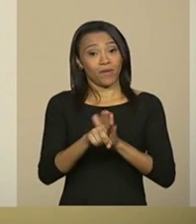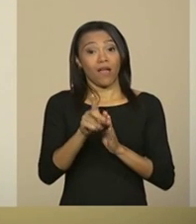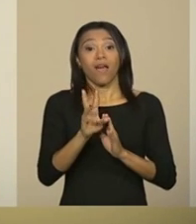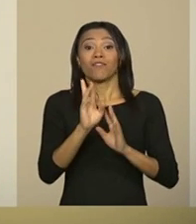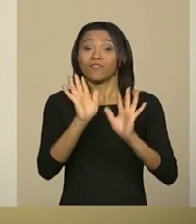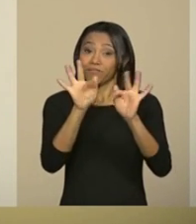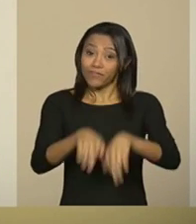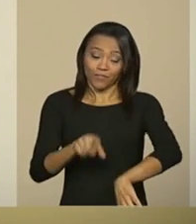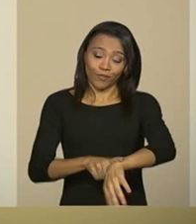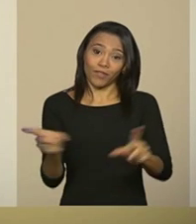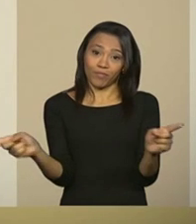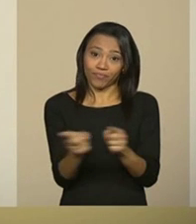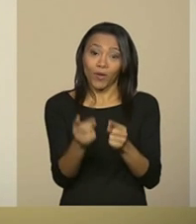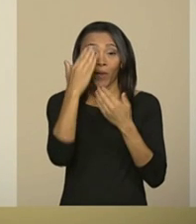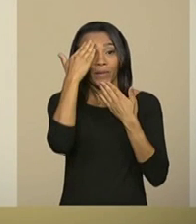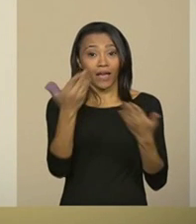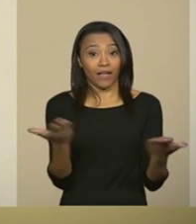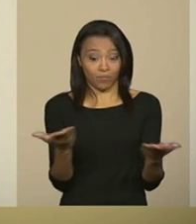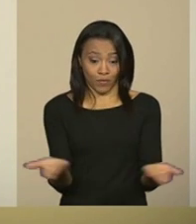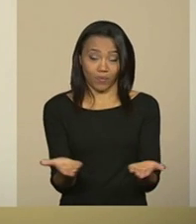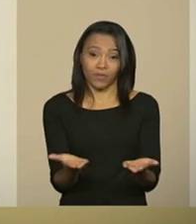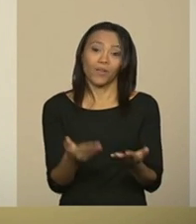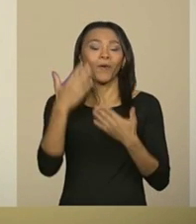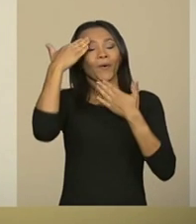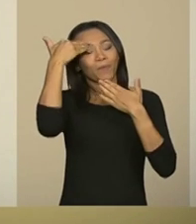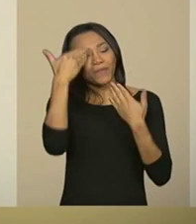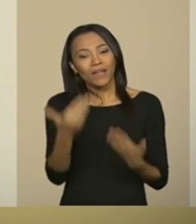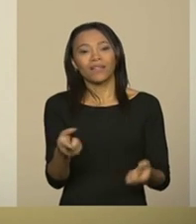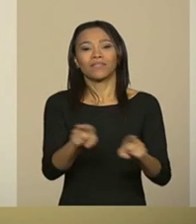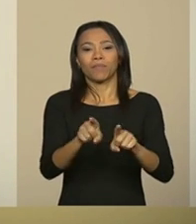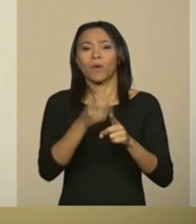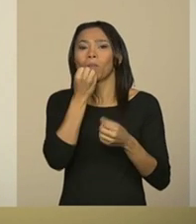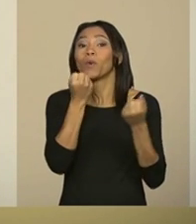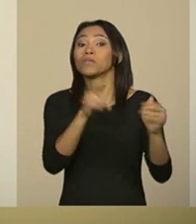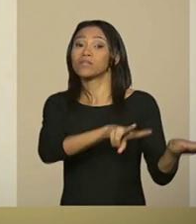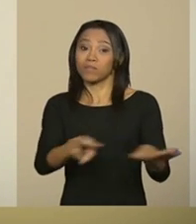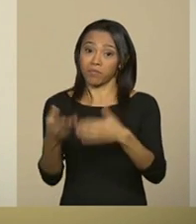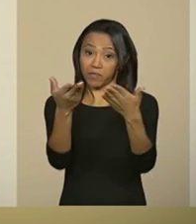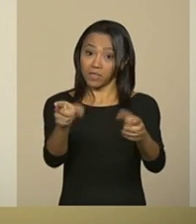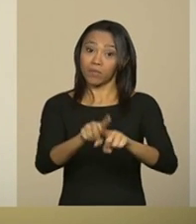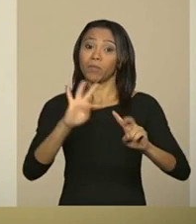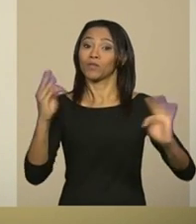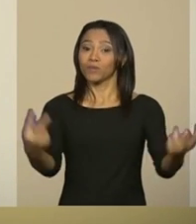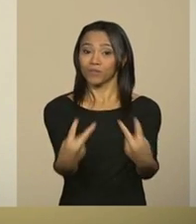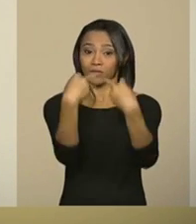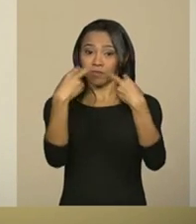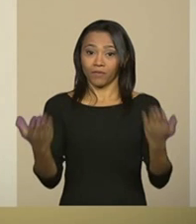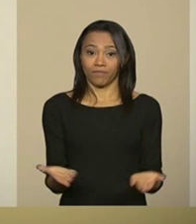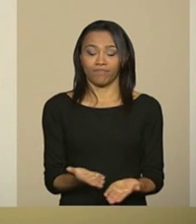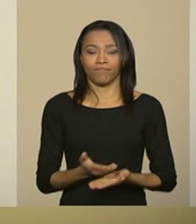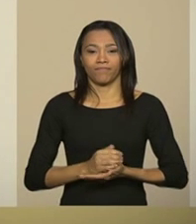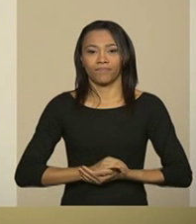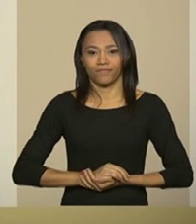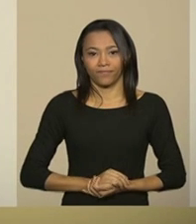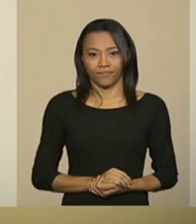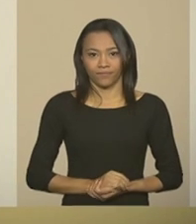nosso tempo chegou ao fim obrigado por mais esse café obrigada luciano uma boa semana para você e para os nossos ouvidos